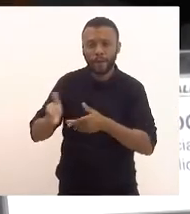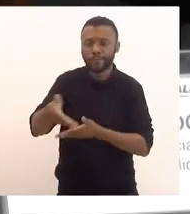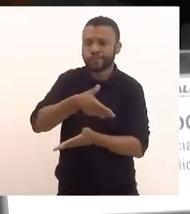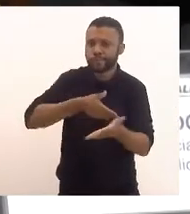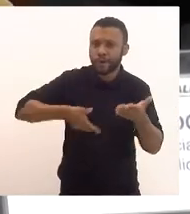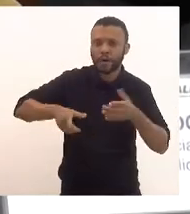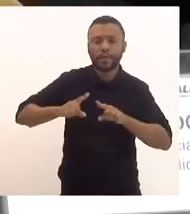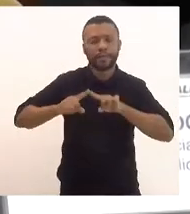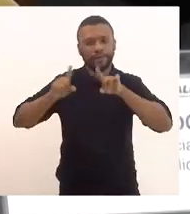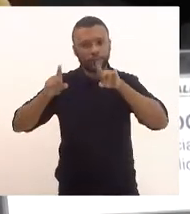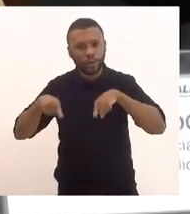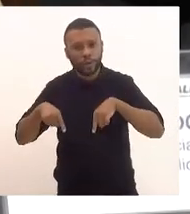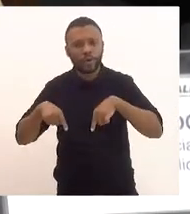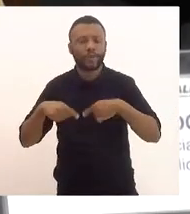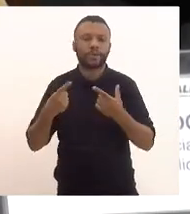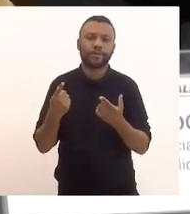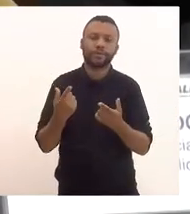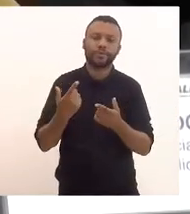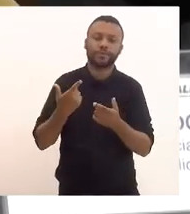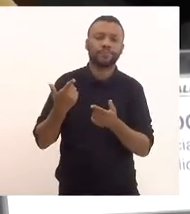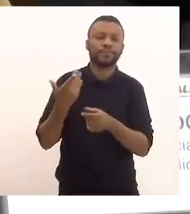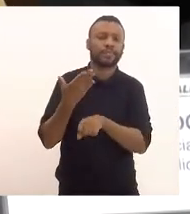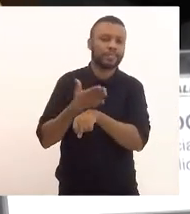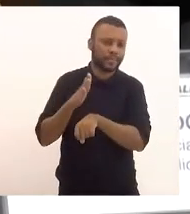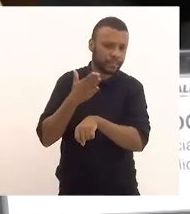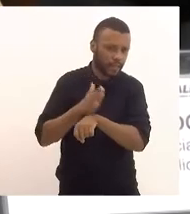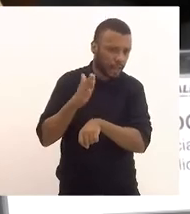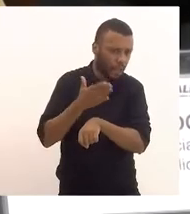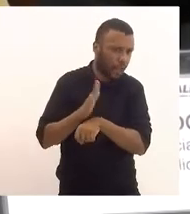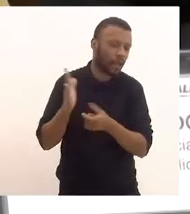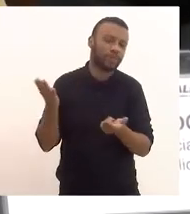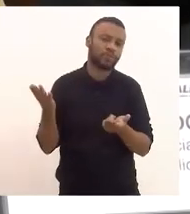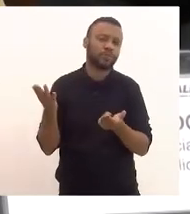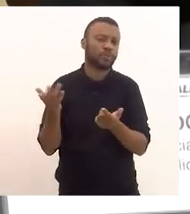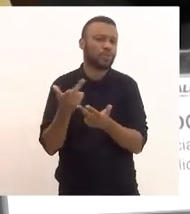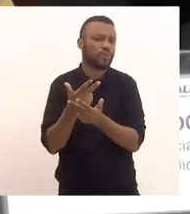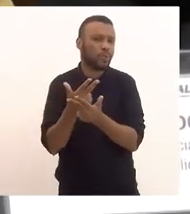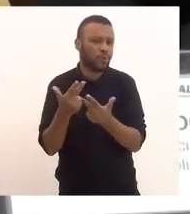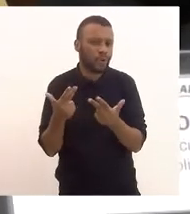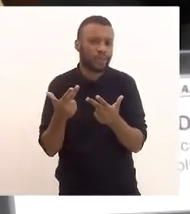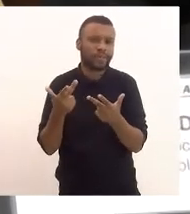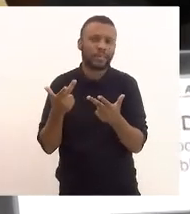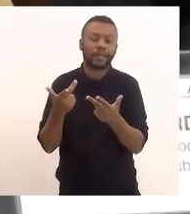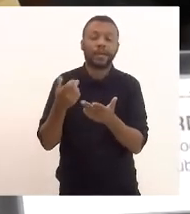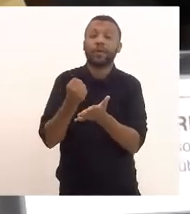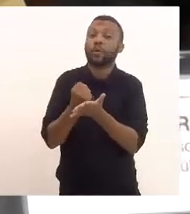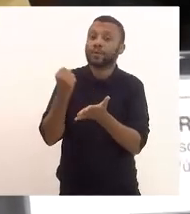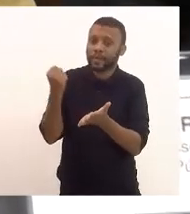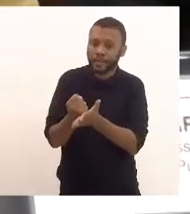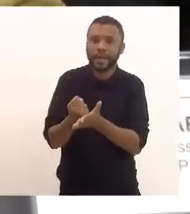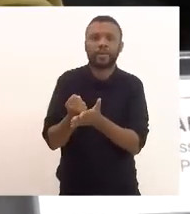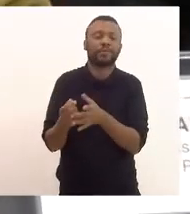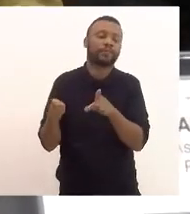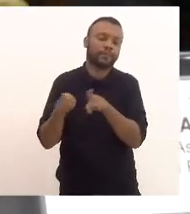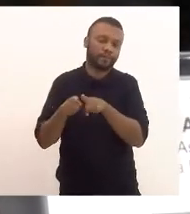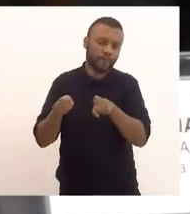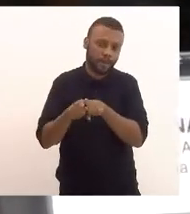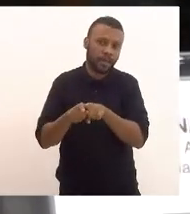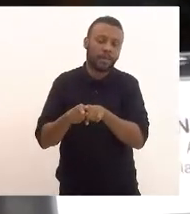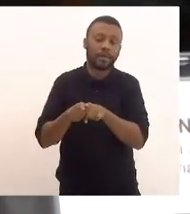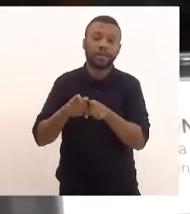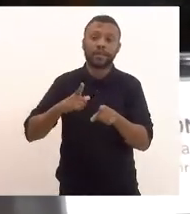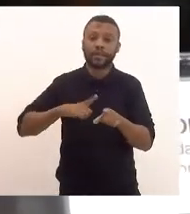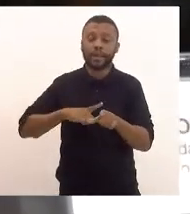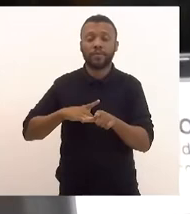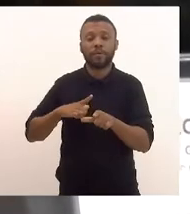servidores residentes extraquadros Estagiários e terceirizados que possuem